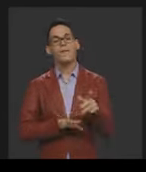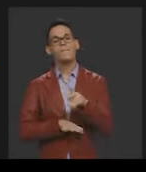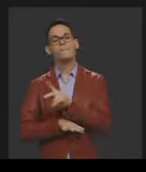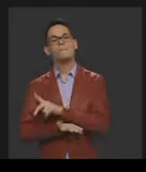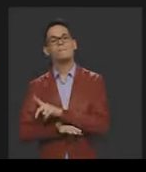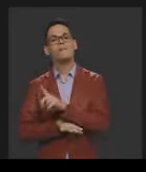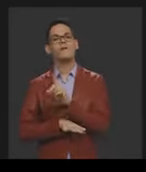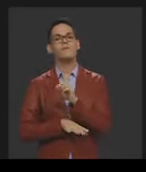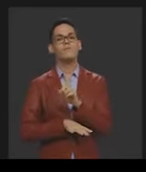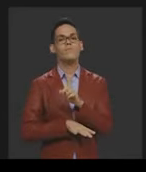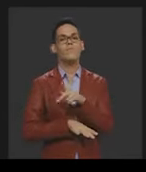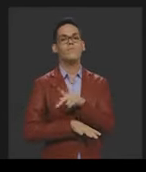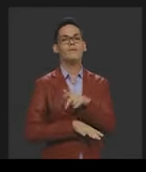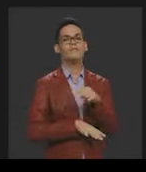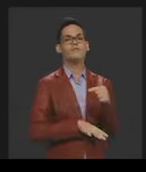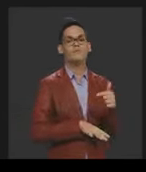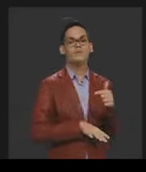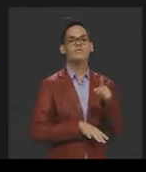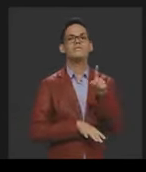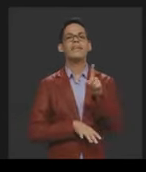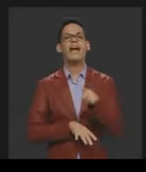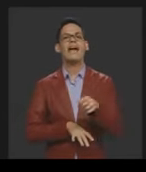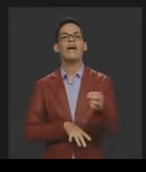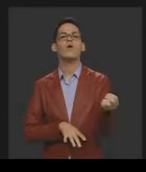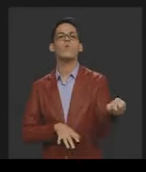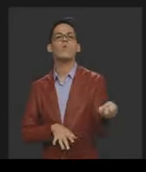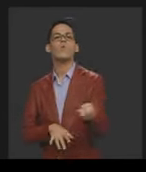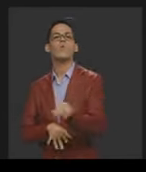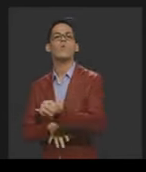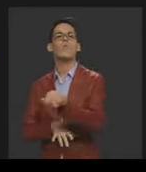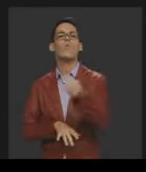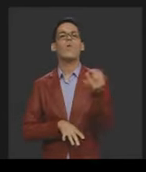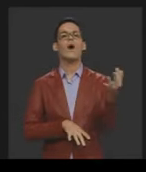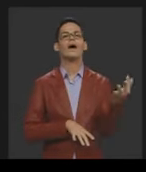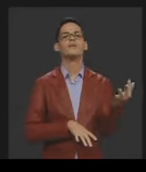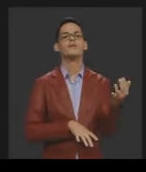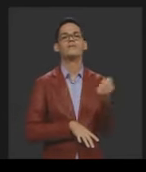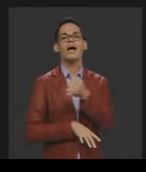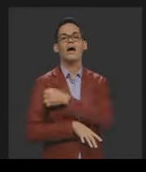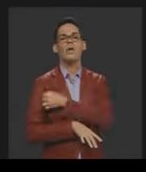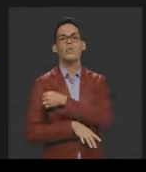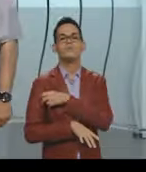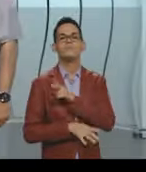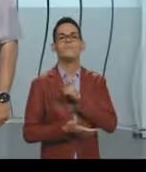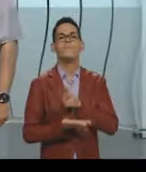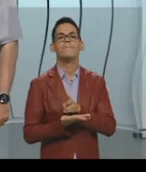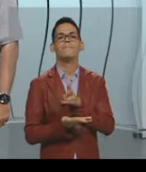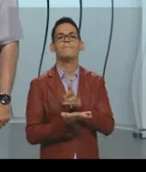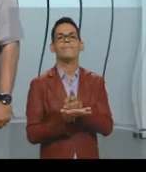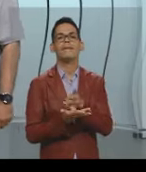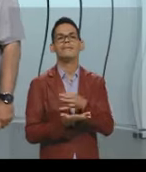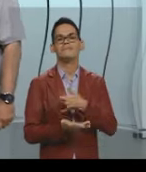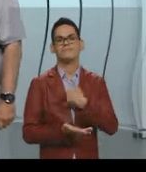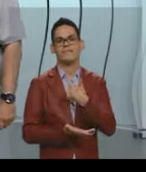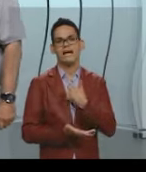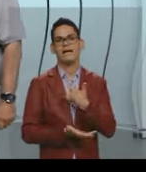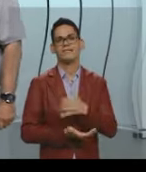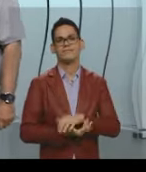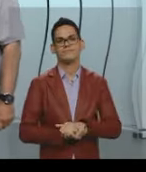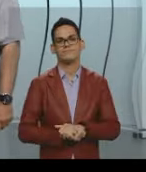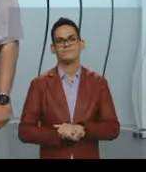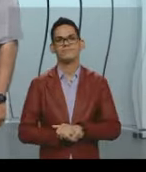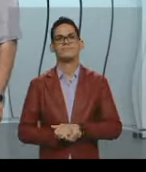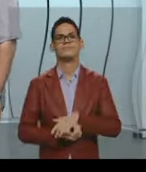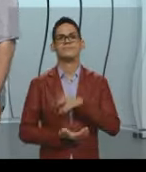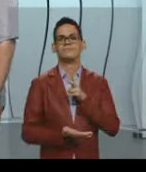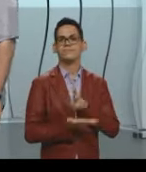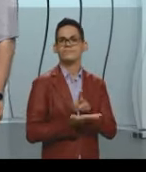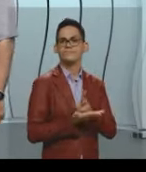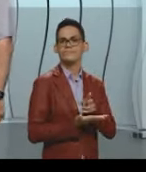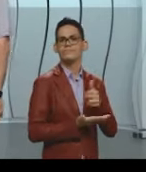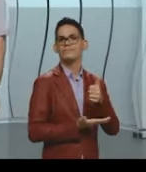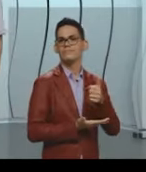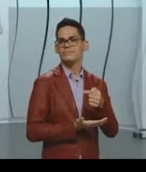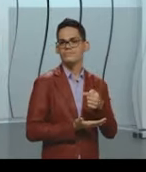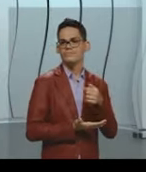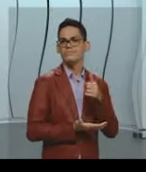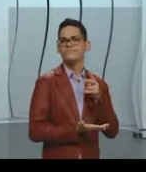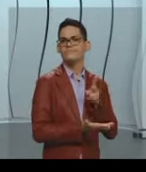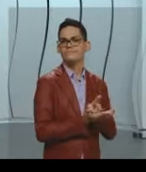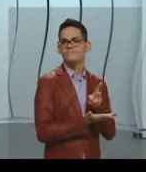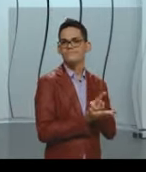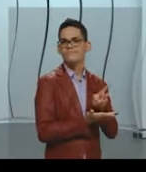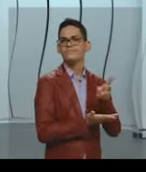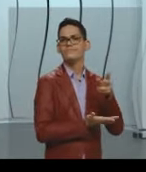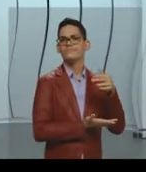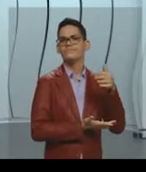os respectivos pesos, que é a quantidade de alunos com certa idade. Então, quantidade de alunos que tem 16 anos, quantidade de alunos que tem 17